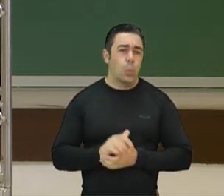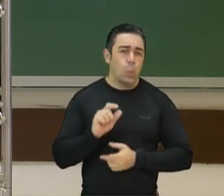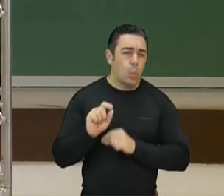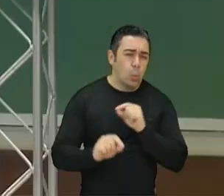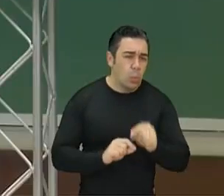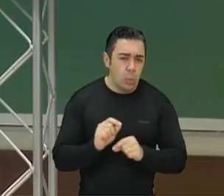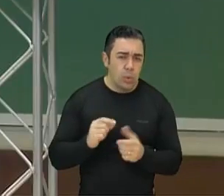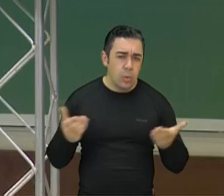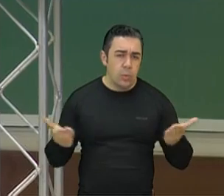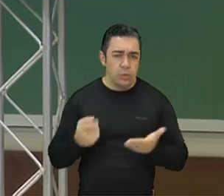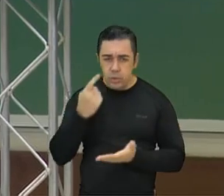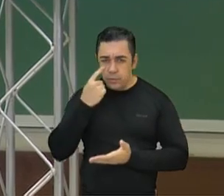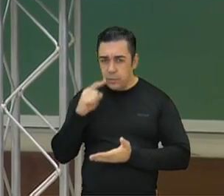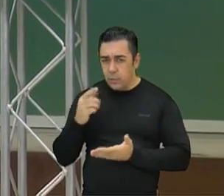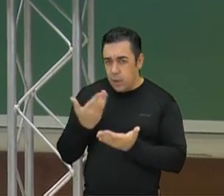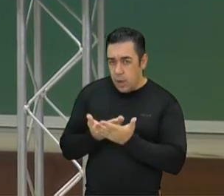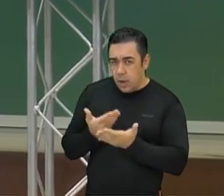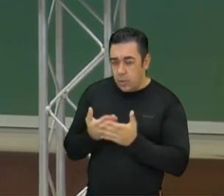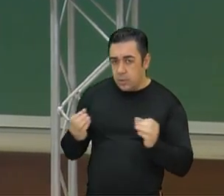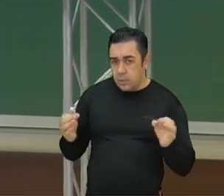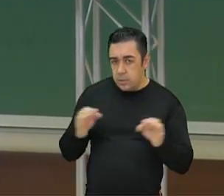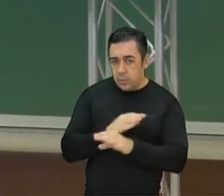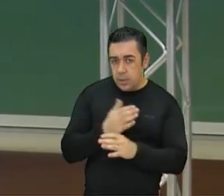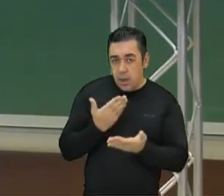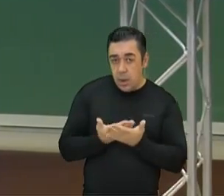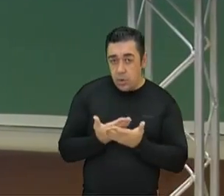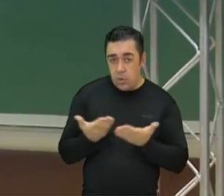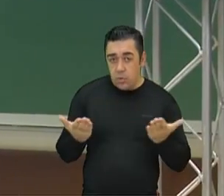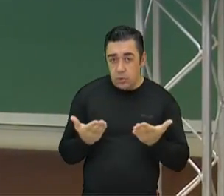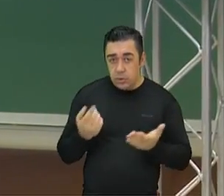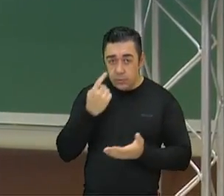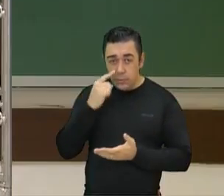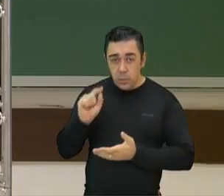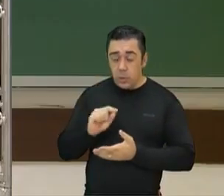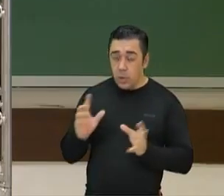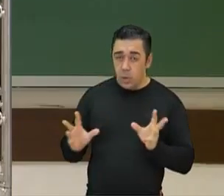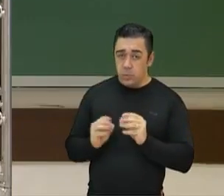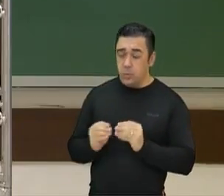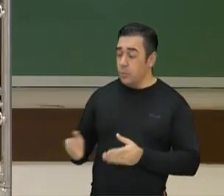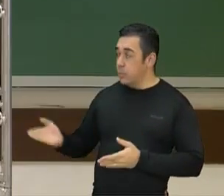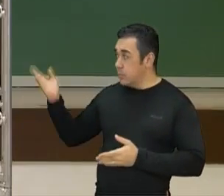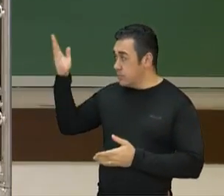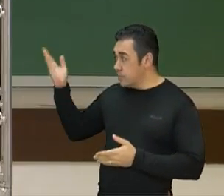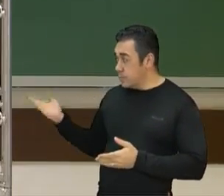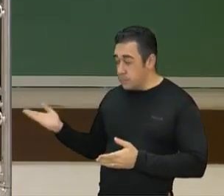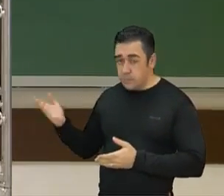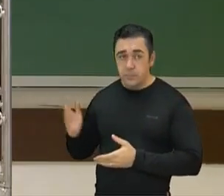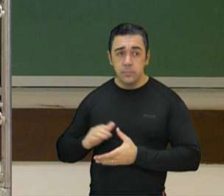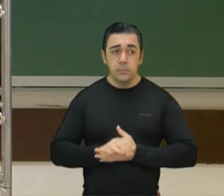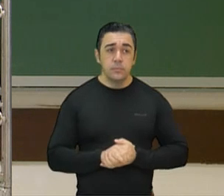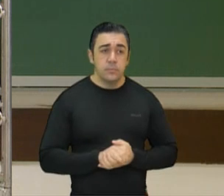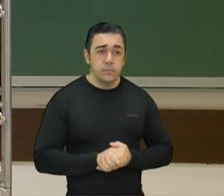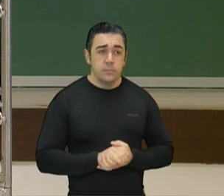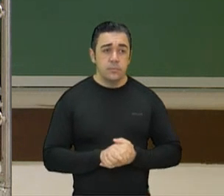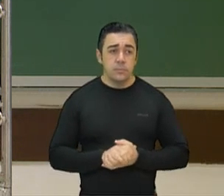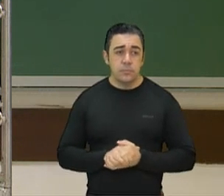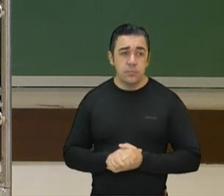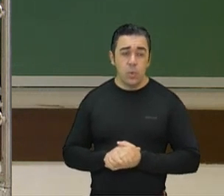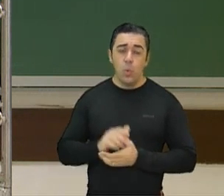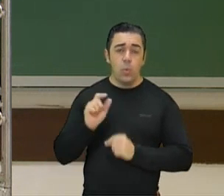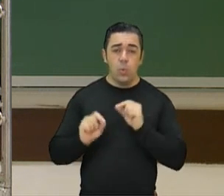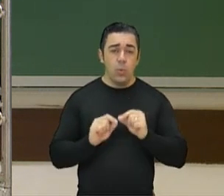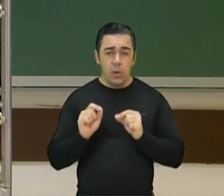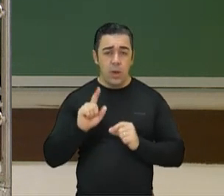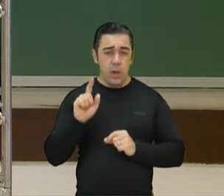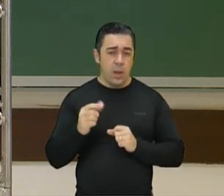E aqui nós chegamos ao término da nossa aula de hoje, só fazendo a retomada do que nós vimos hoje, né?